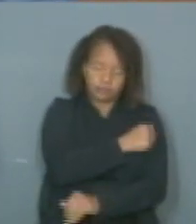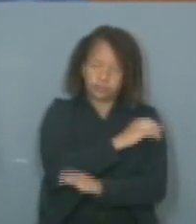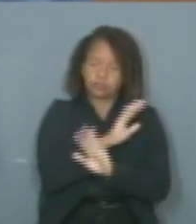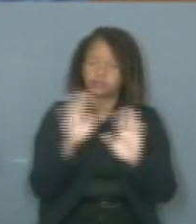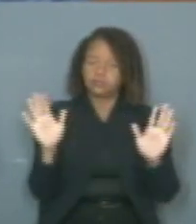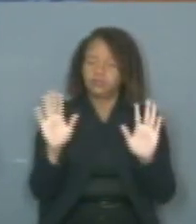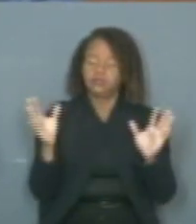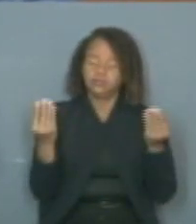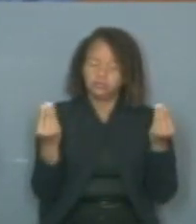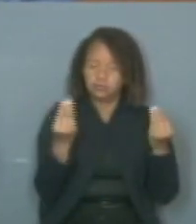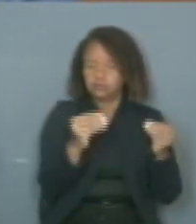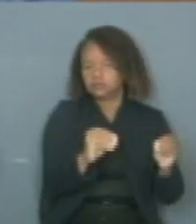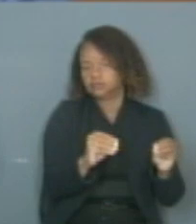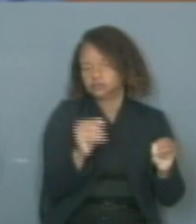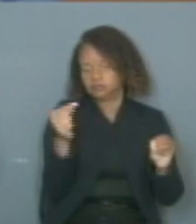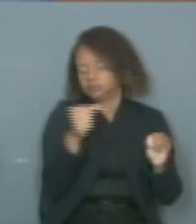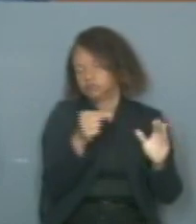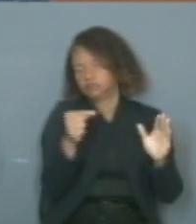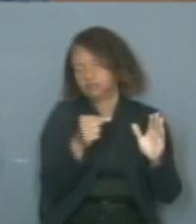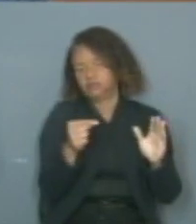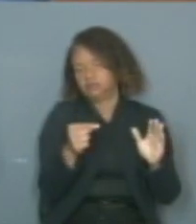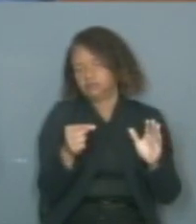só colocar aqui